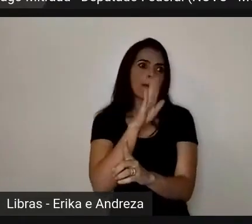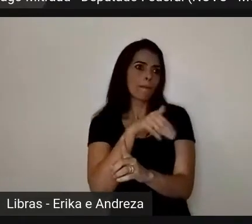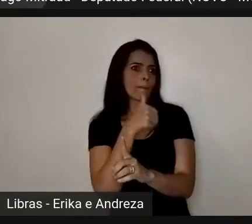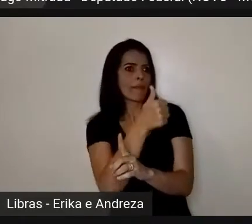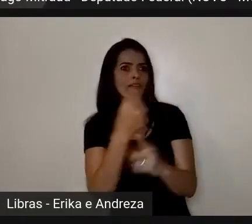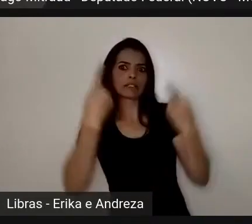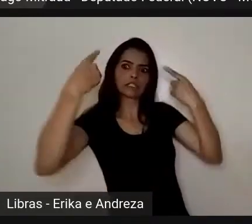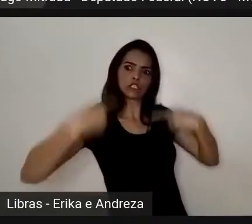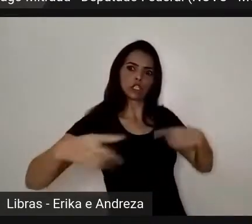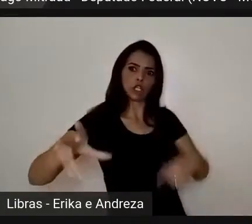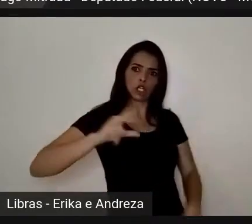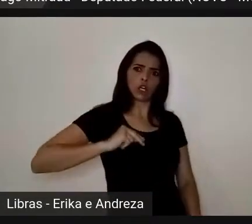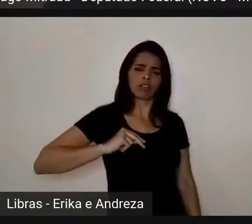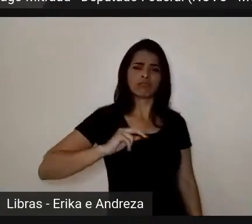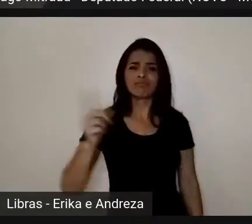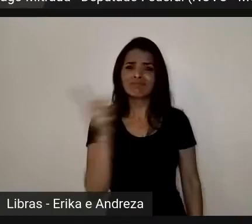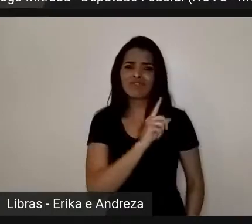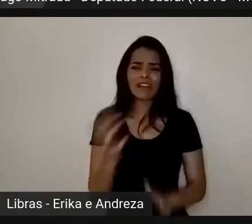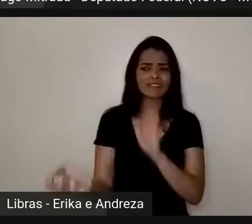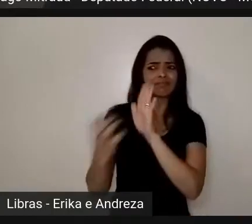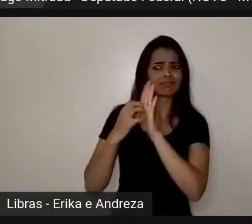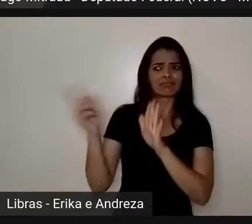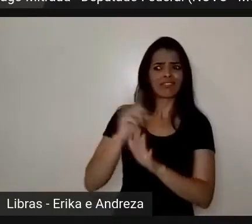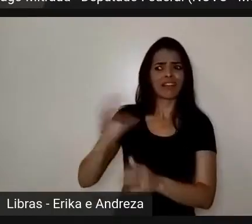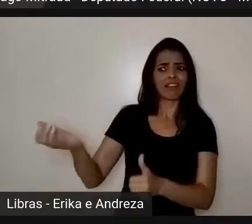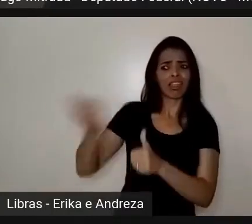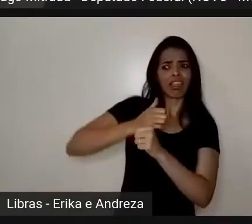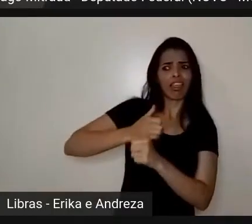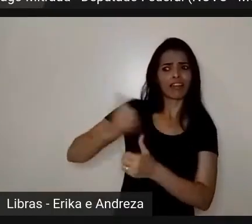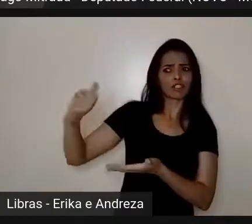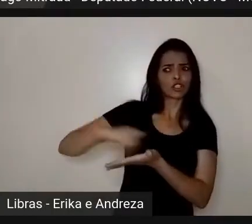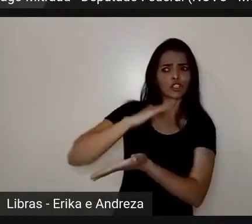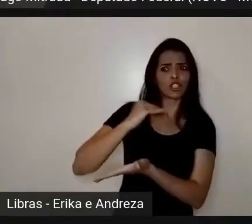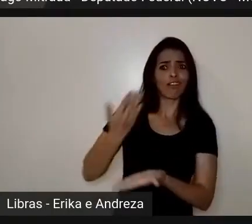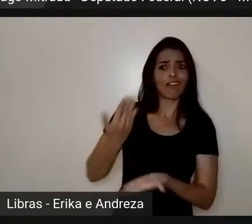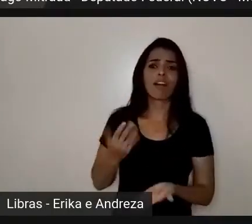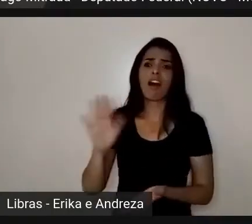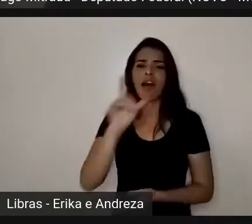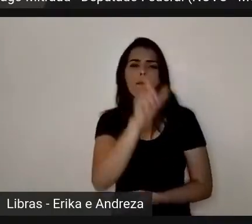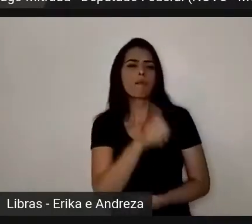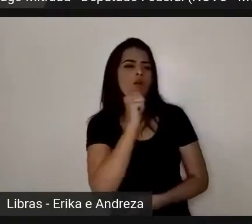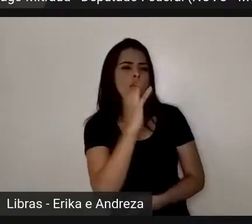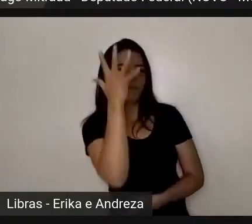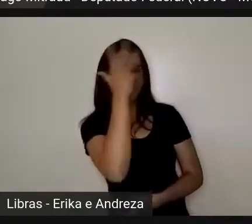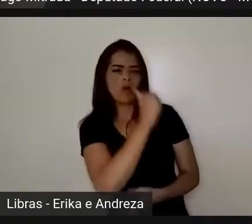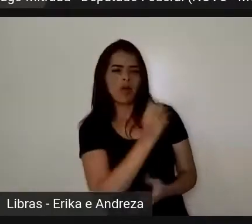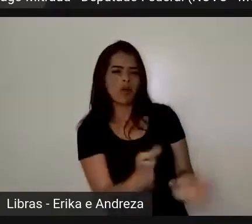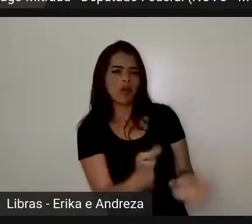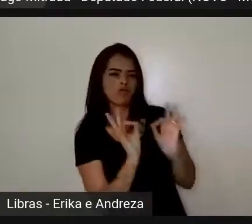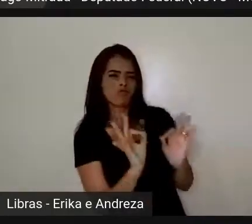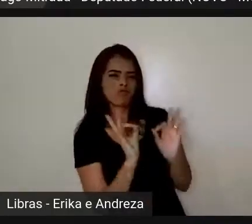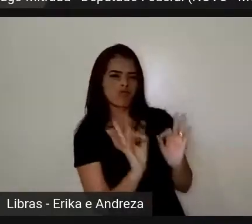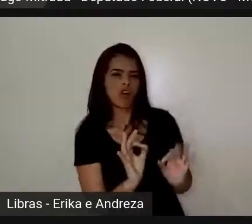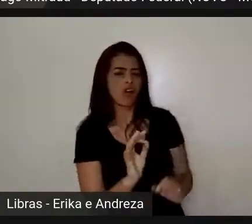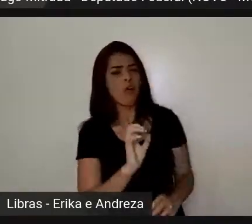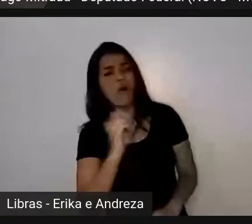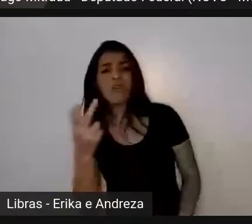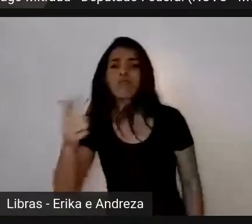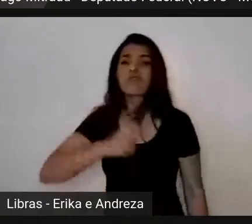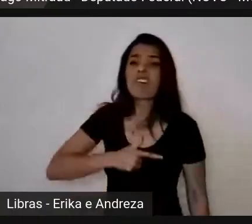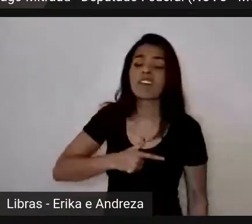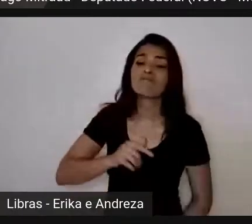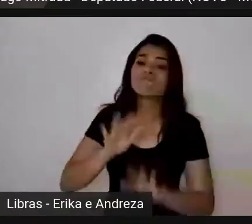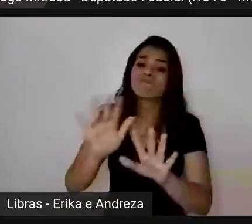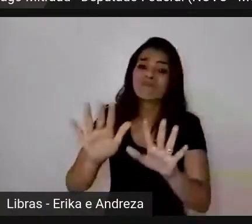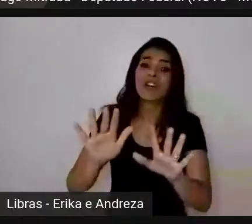vou efetivar ela, porque ela vai tomar o meu lugar. Ou, essa mulher é muito bonita aqui, não quero ela não, ou muito feia, enfim. É um